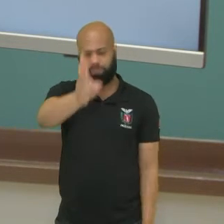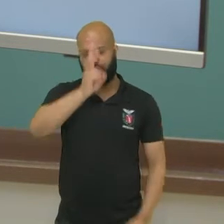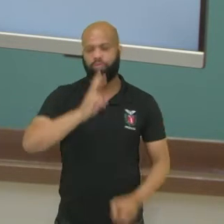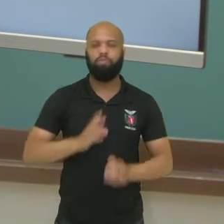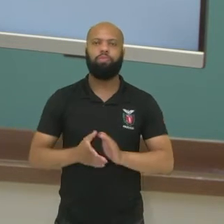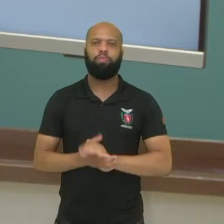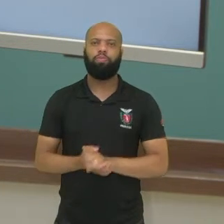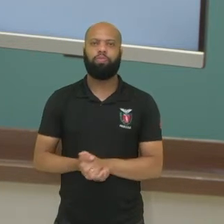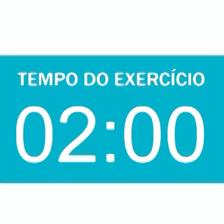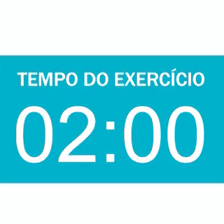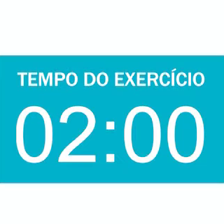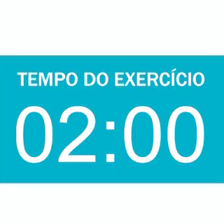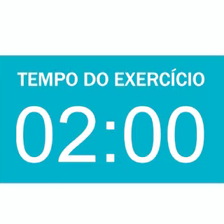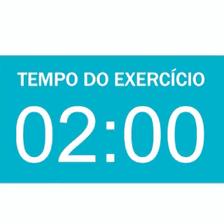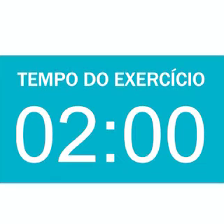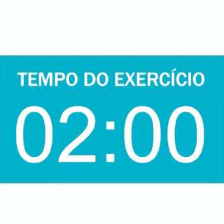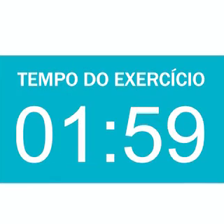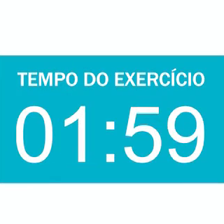nossa atividade.